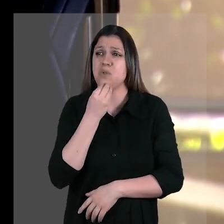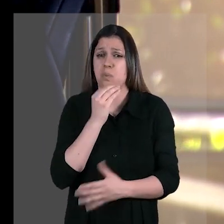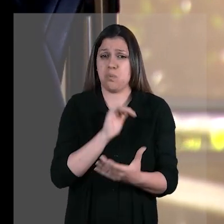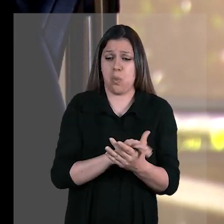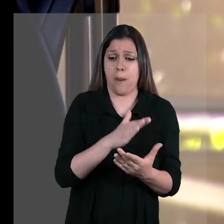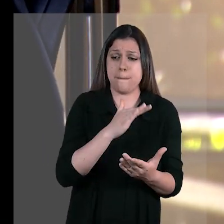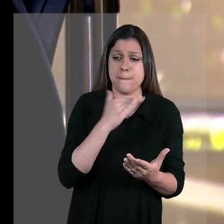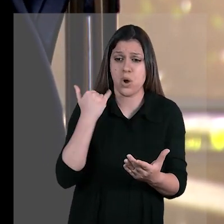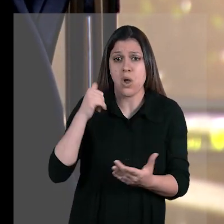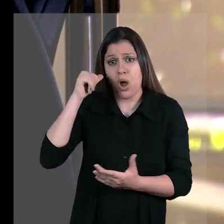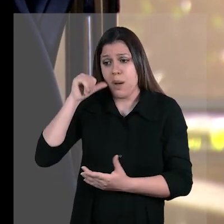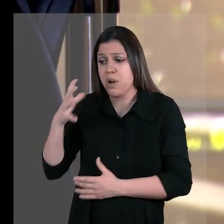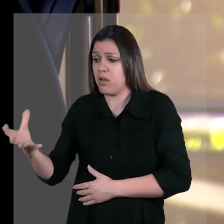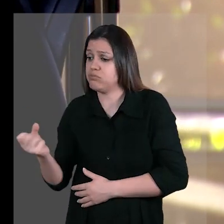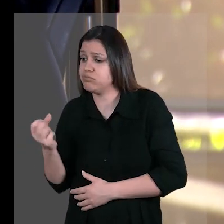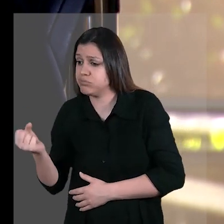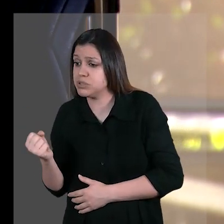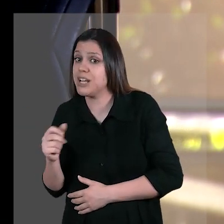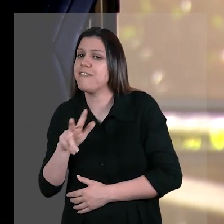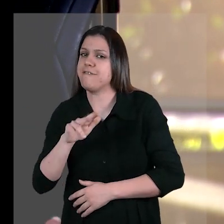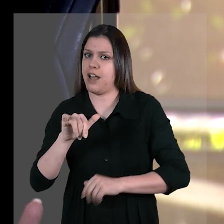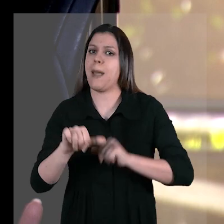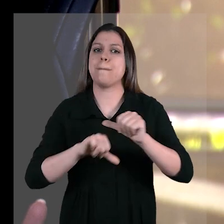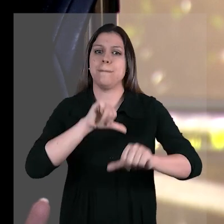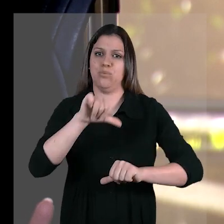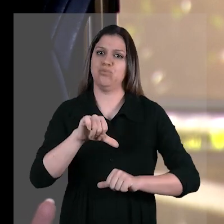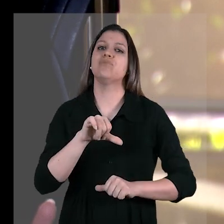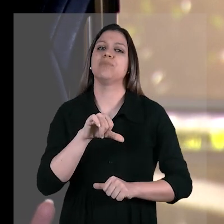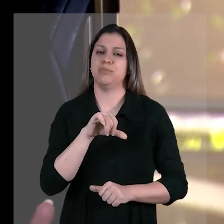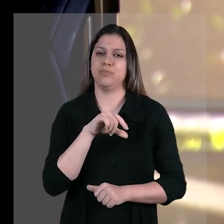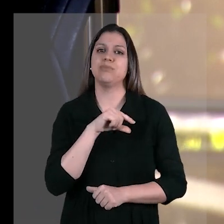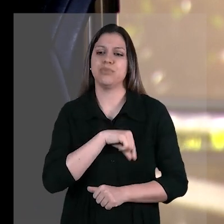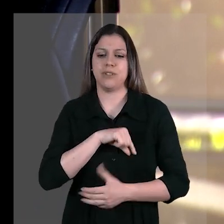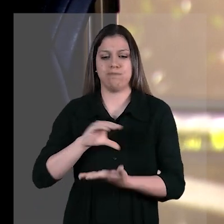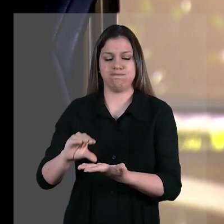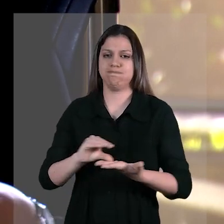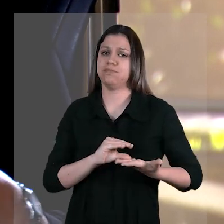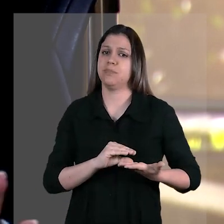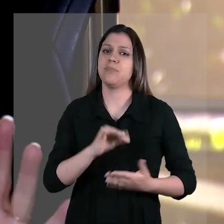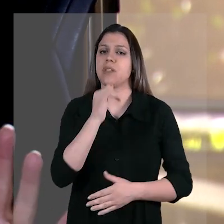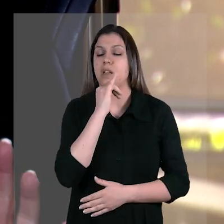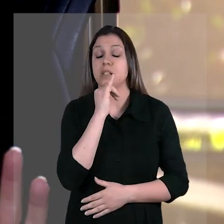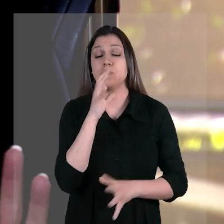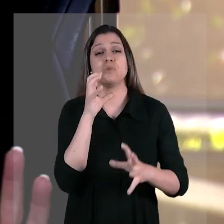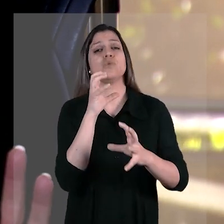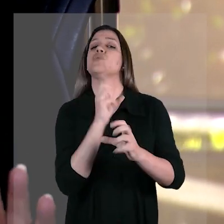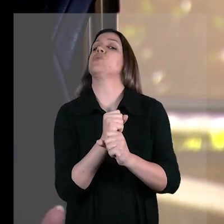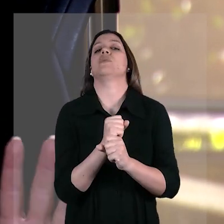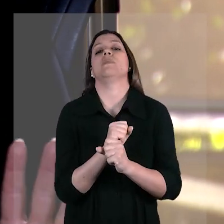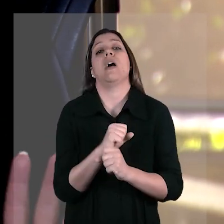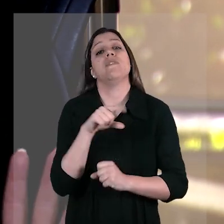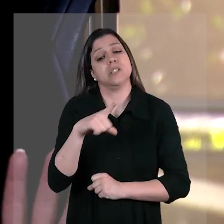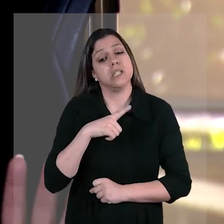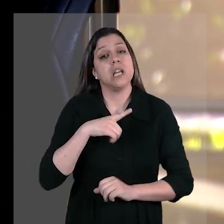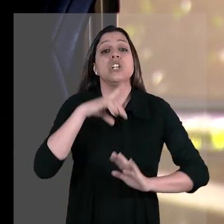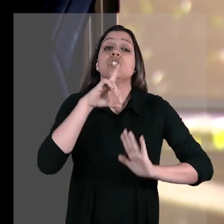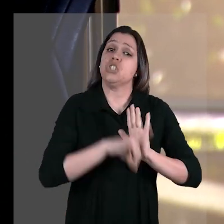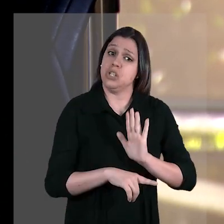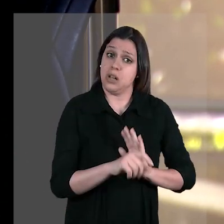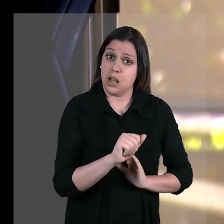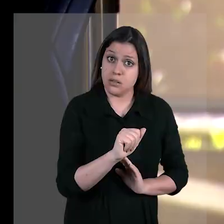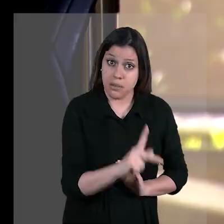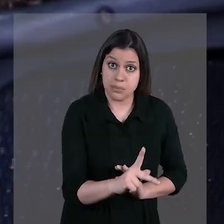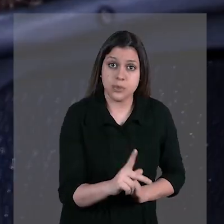por morte, vai ser alterado. Então, a partir do momento que implementou o requisito, né? Vamos fazer o cálculo. Você tem direito a se